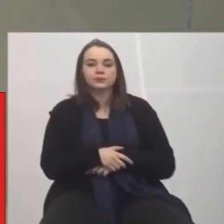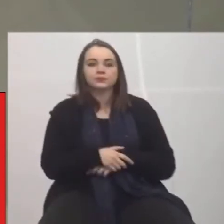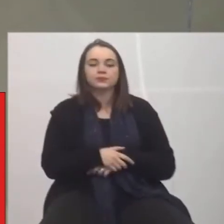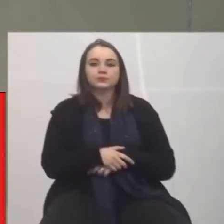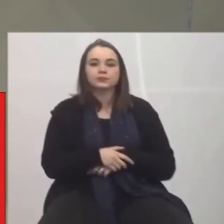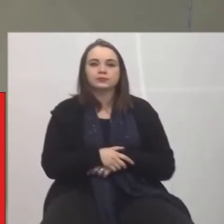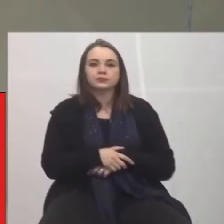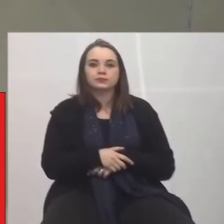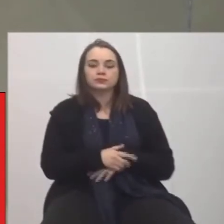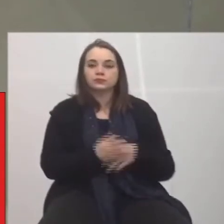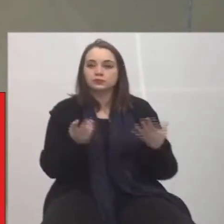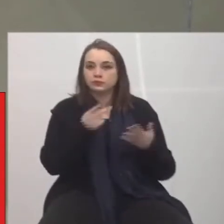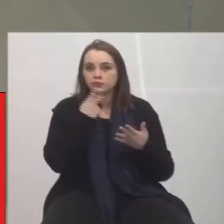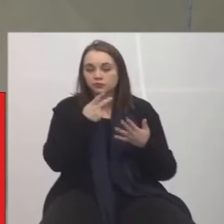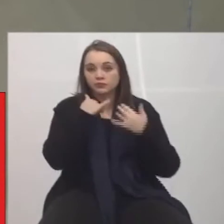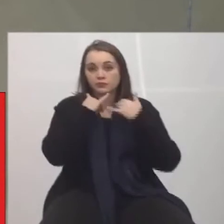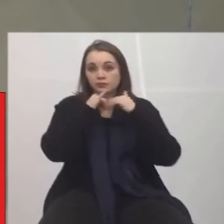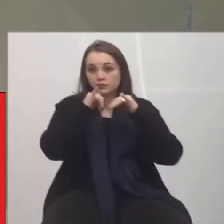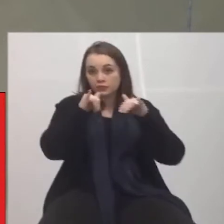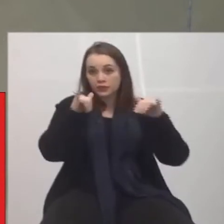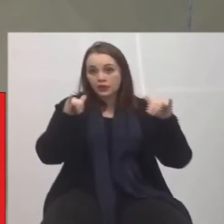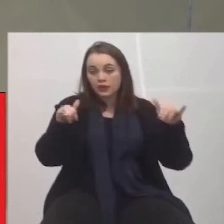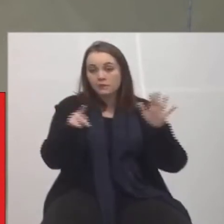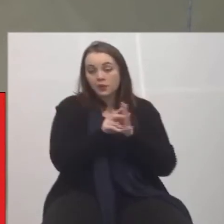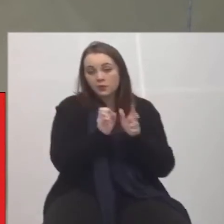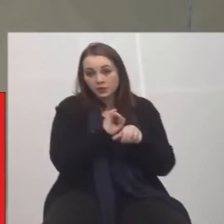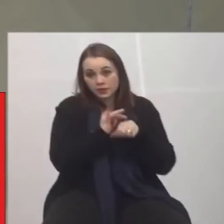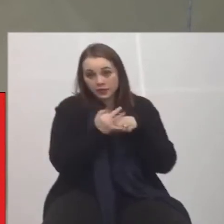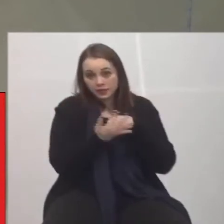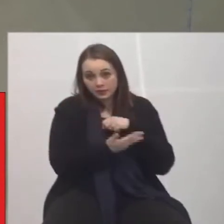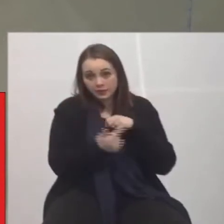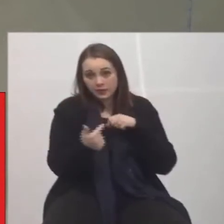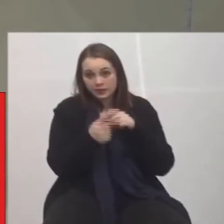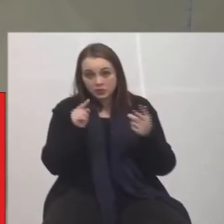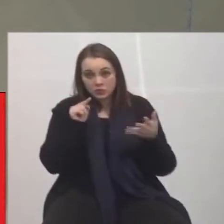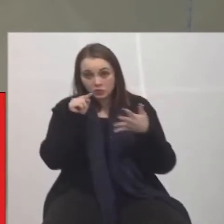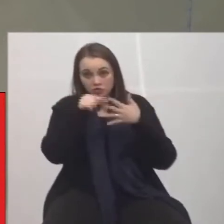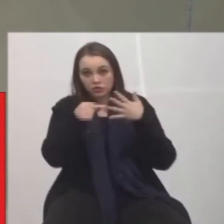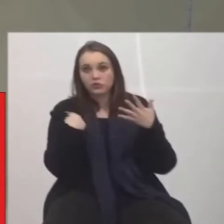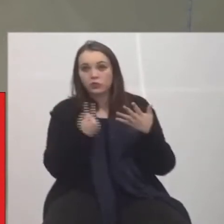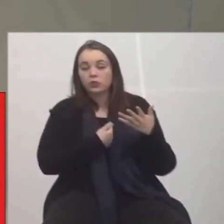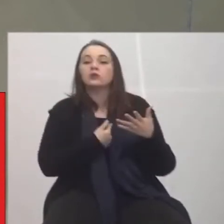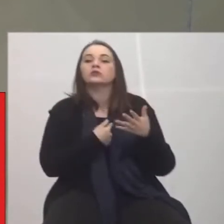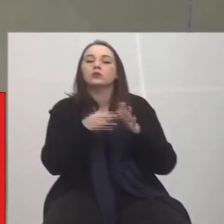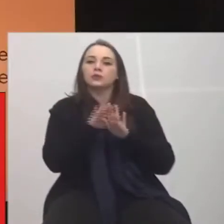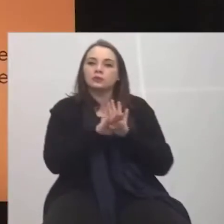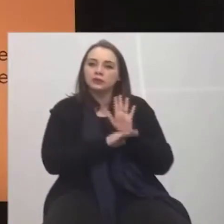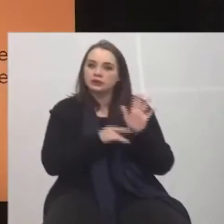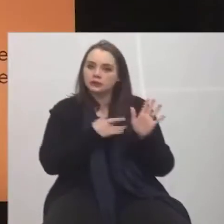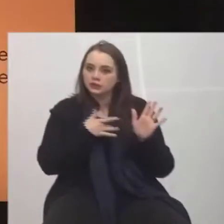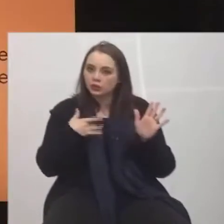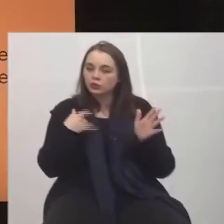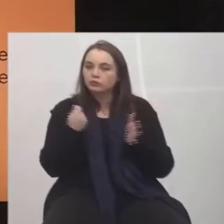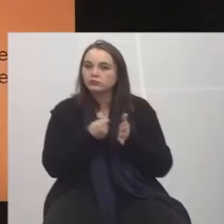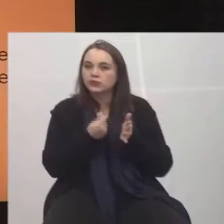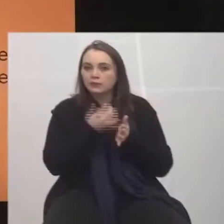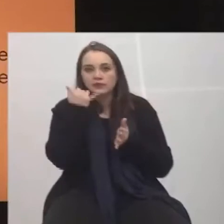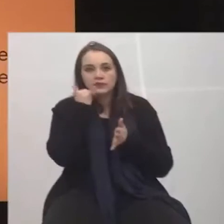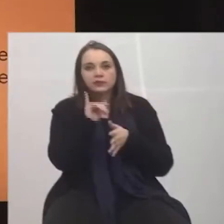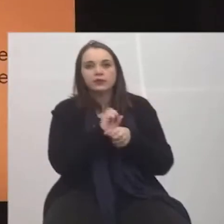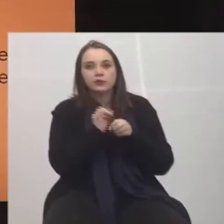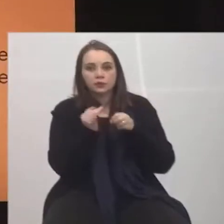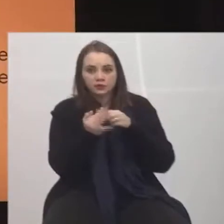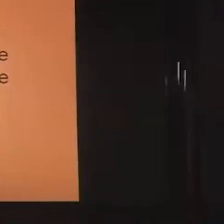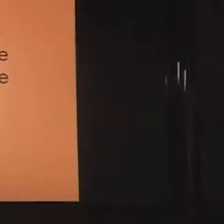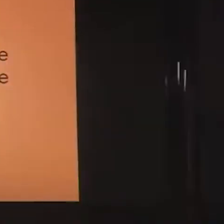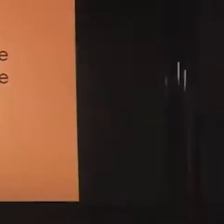Com relação à campanha publicitária da Covid, que também é uma meta, né, do plano e da diretriz de combate à Covid, que está